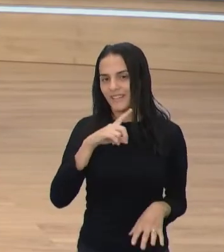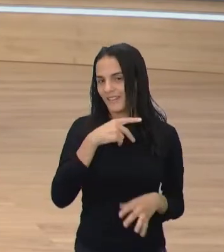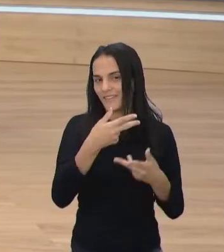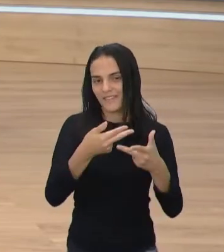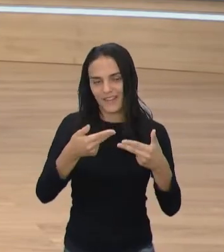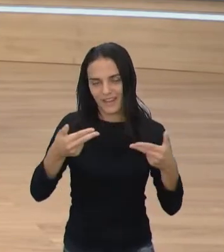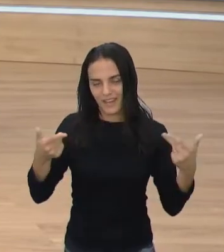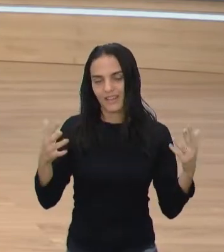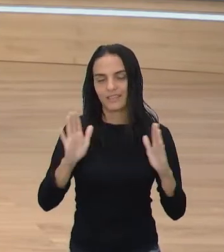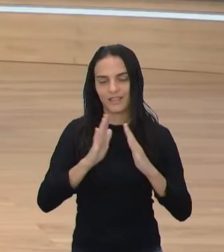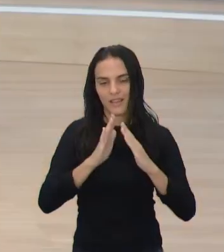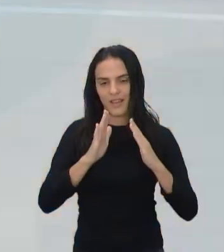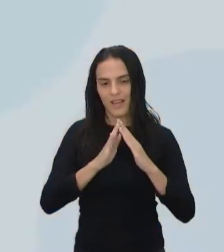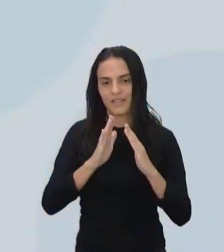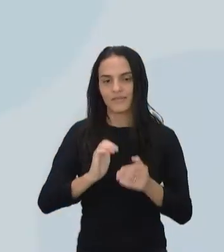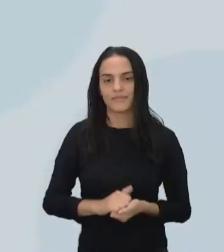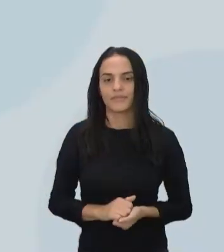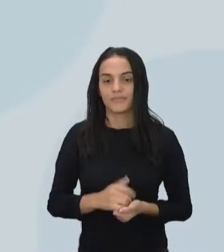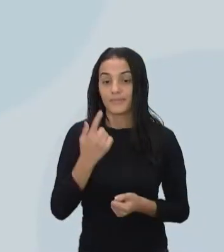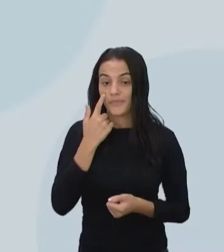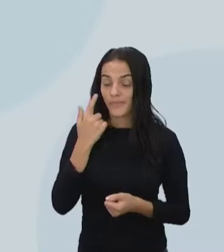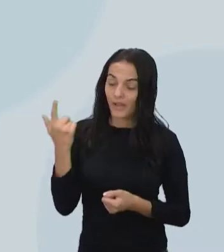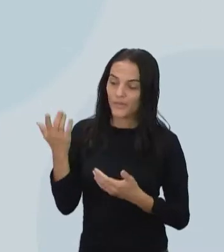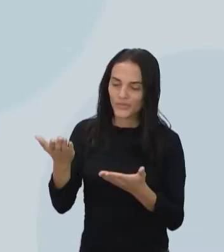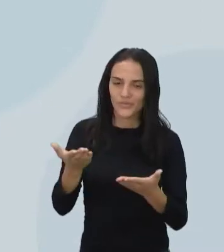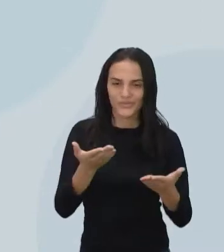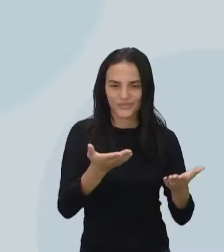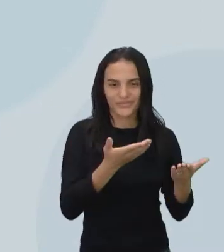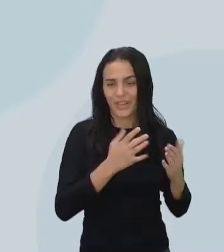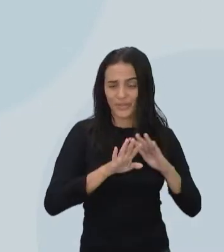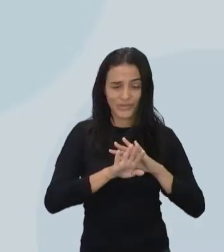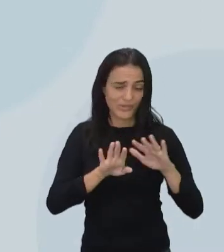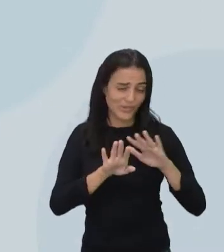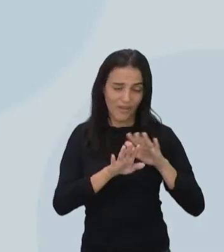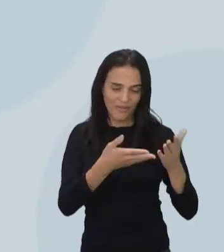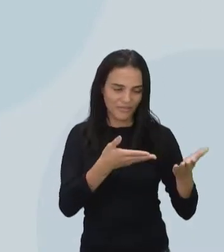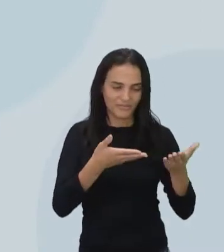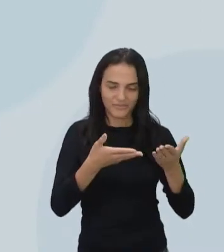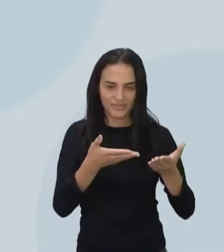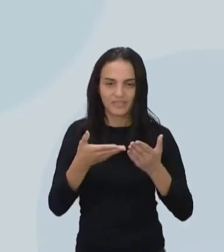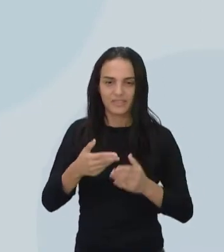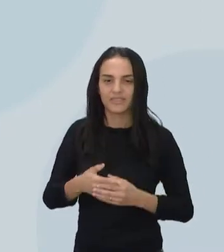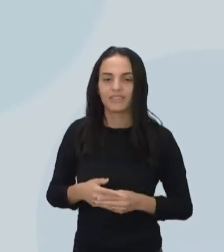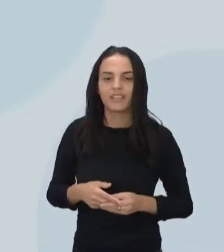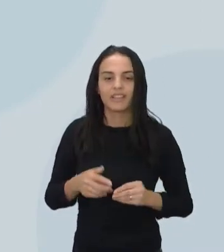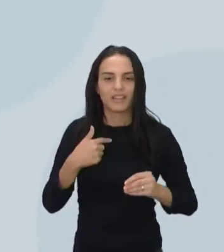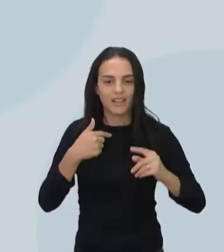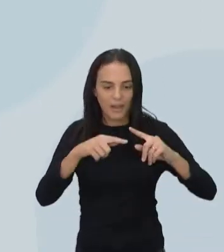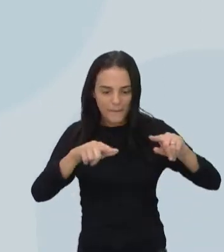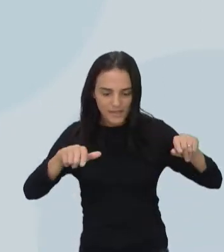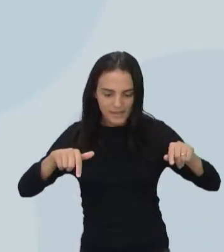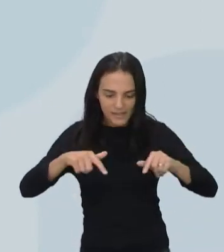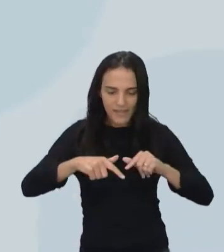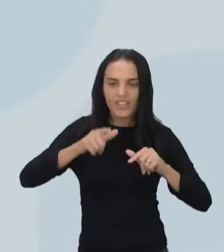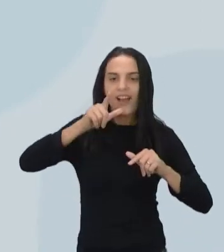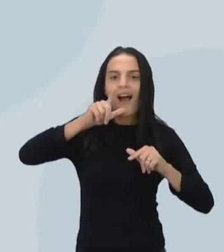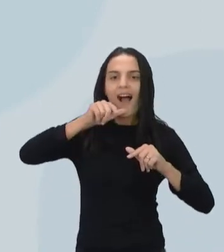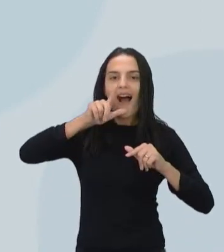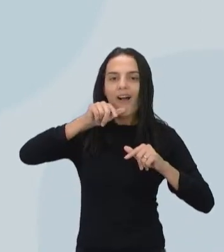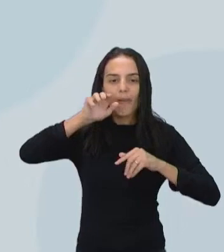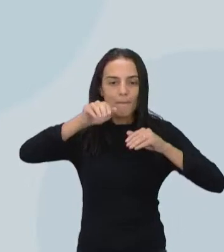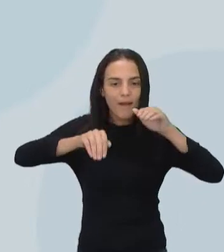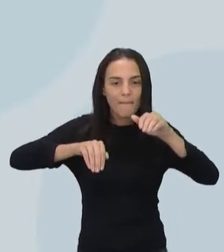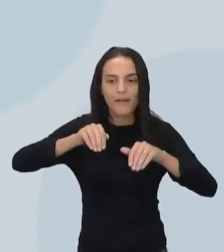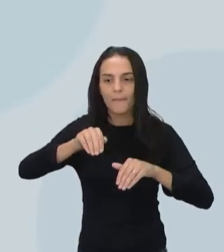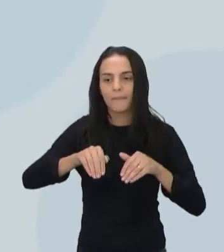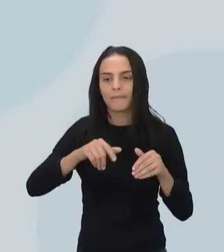dessas. Isso aqui é para os convidados. Exatamente. Olha, dá para falar, olha que legal, tem uma piscina, olha que gostoso, né? Então a gente consegue ver